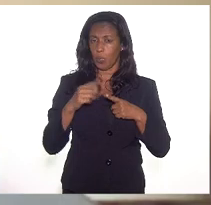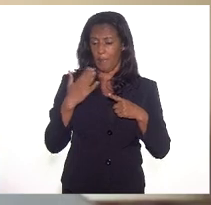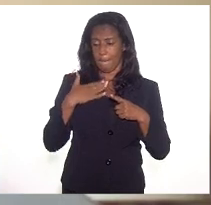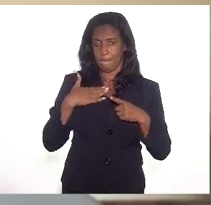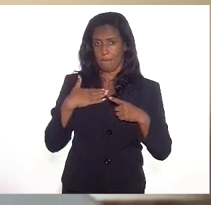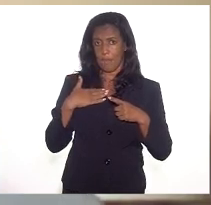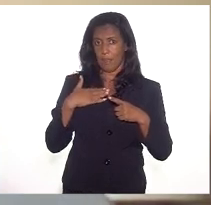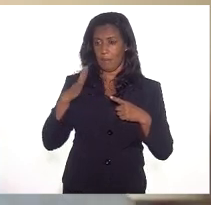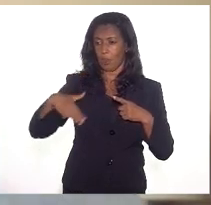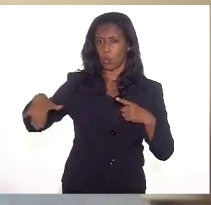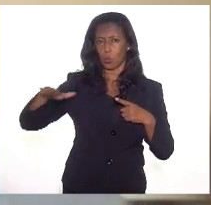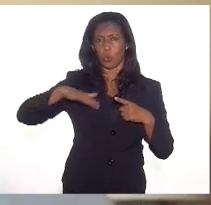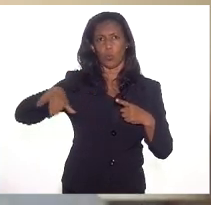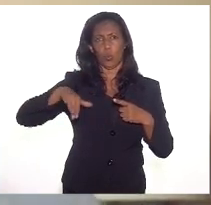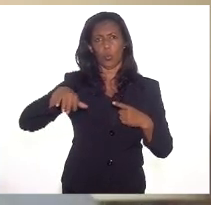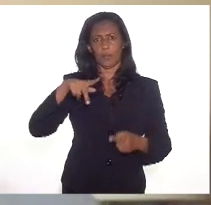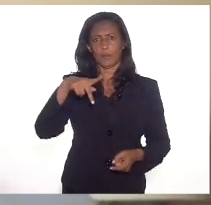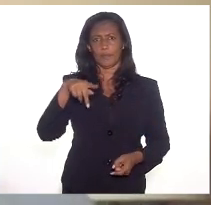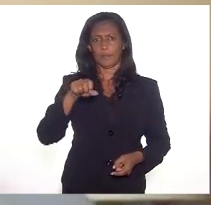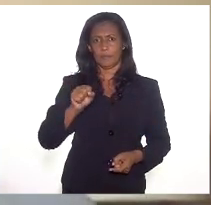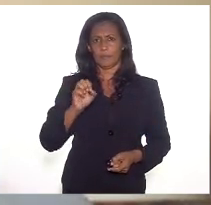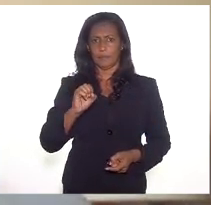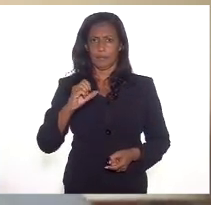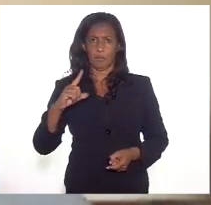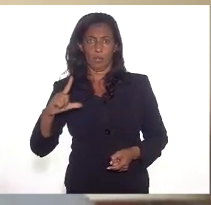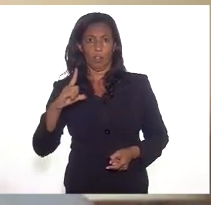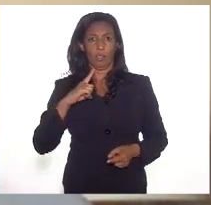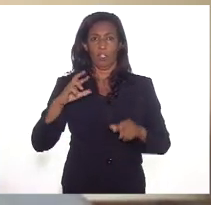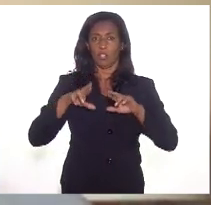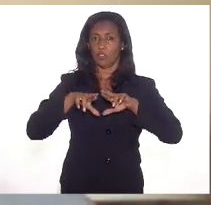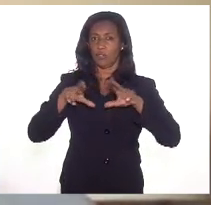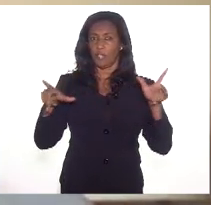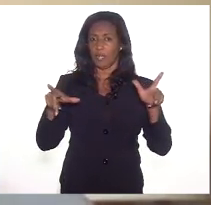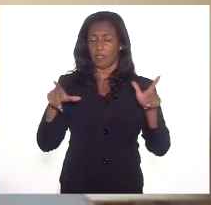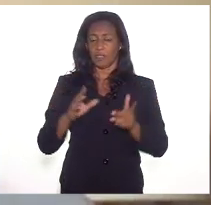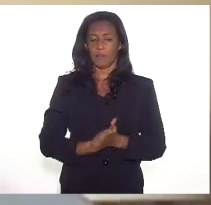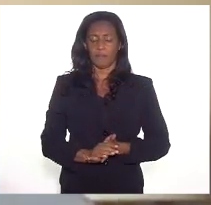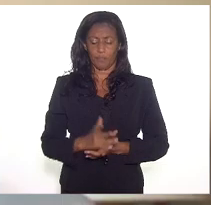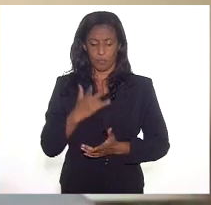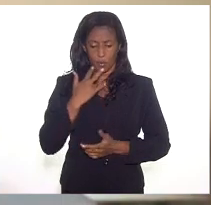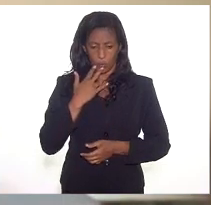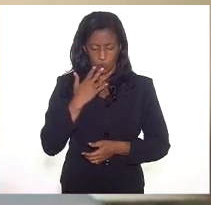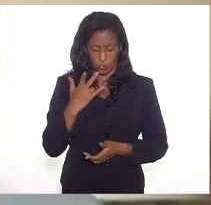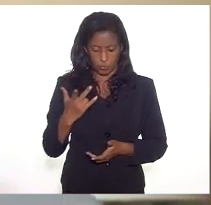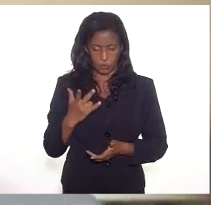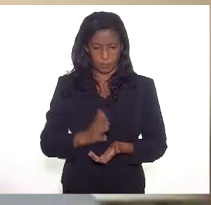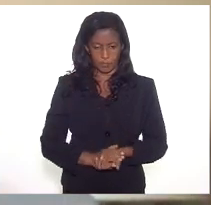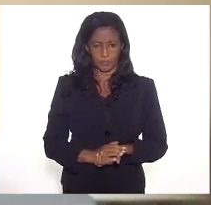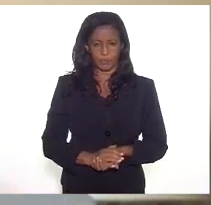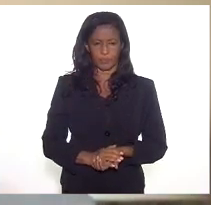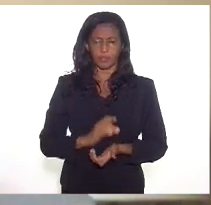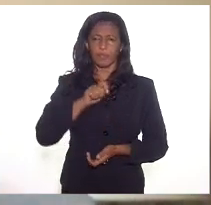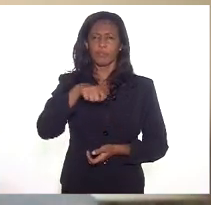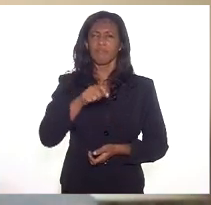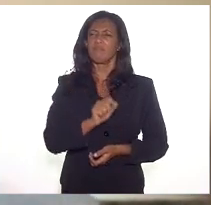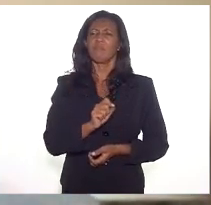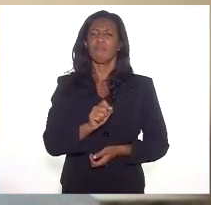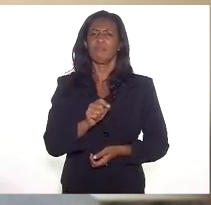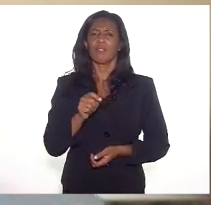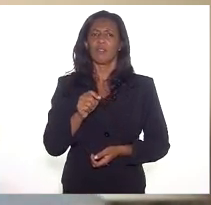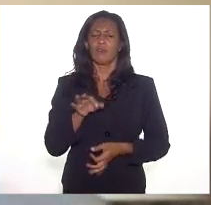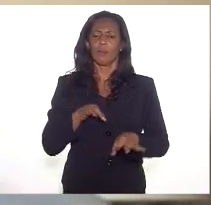toda a bancada do PSOL, a gente tem uma diferença no que diz respeito ao que significa um projeto